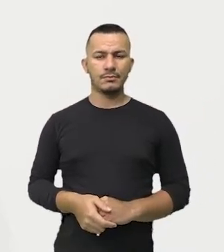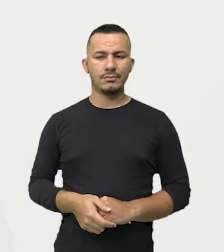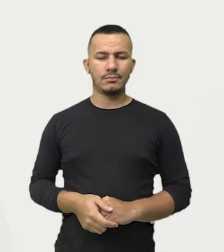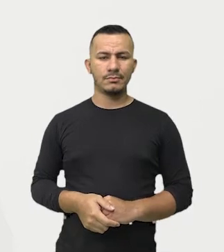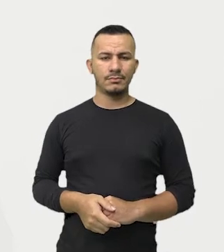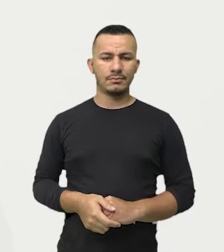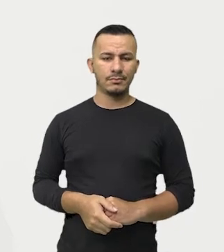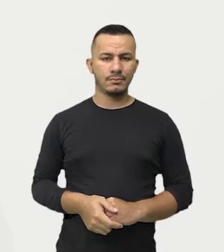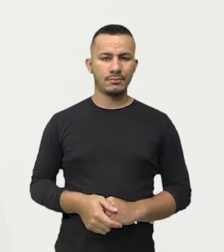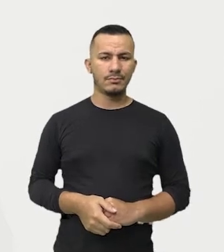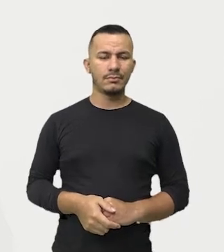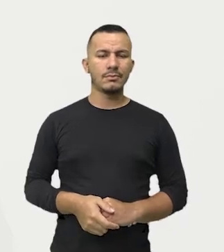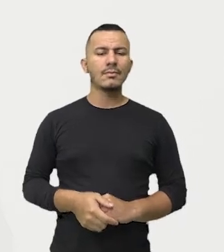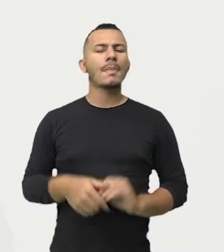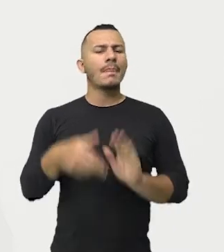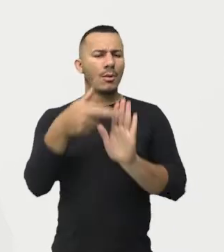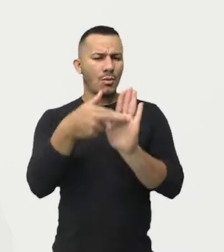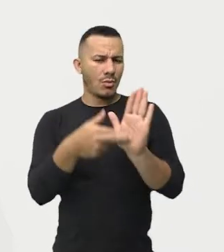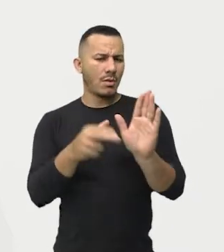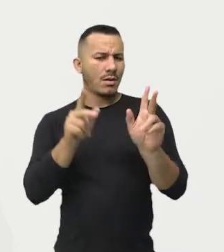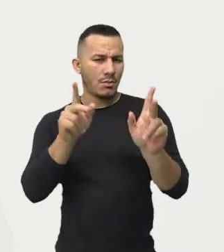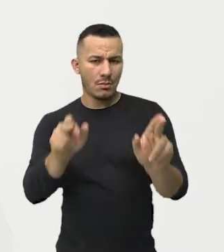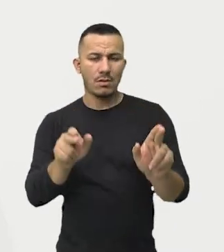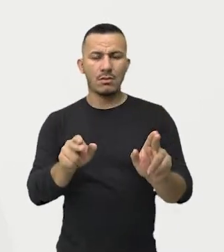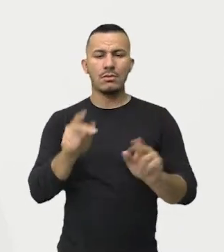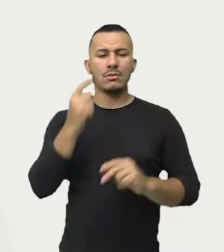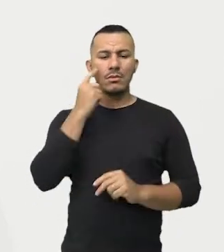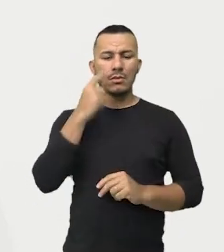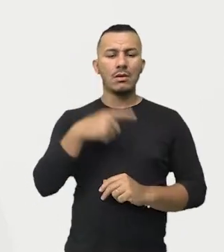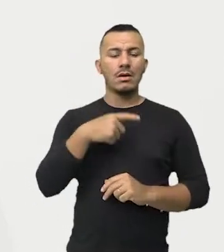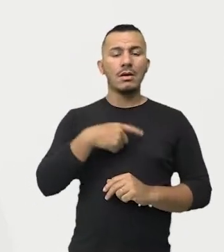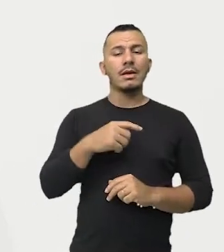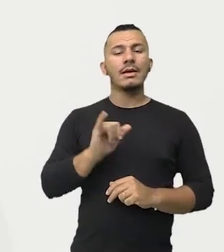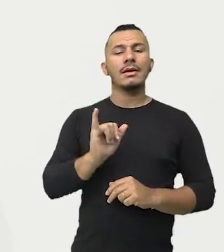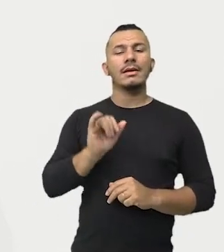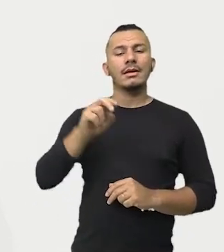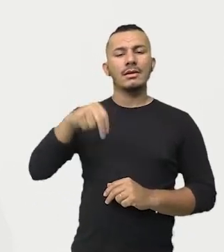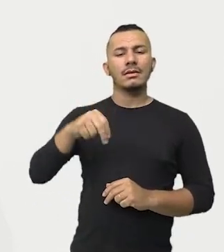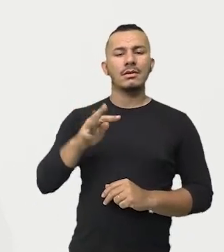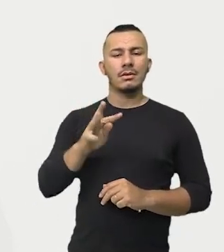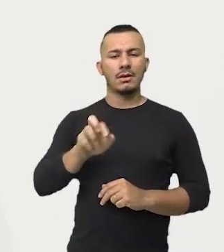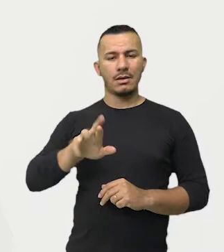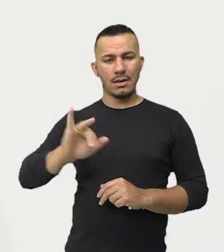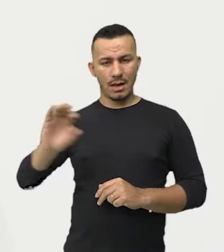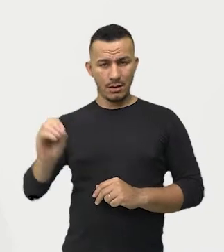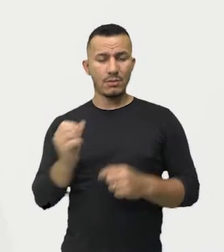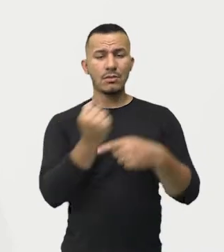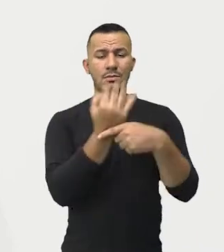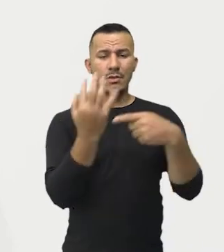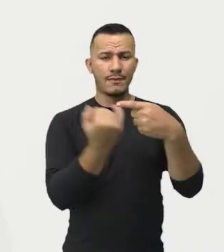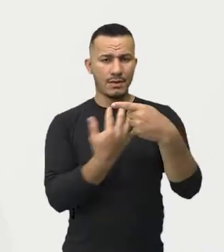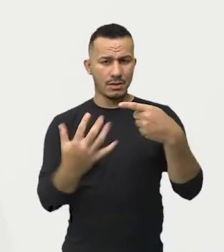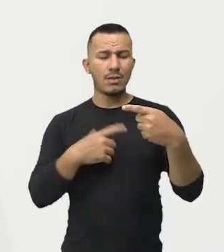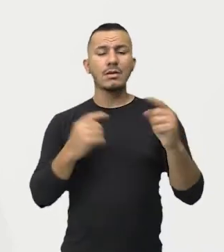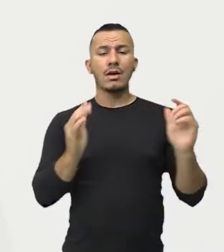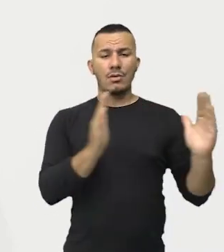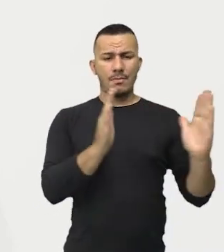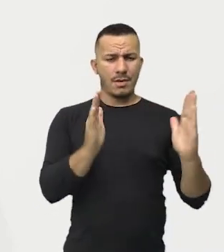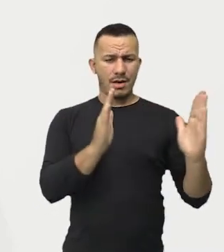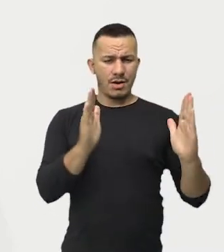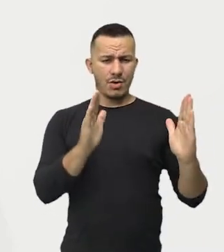Vamos seguir a mesma ideia. A ideia é que é um inteiro, olha só, ela é uma fração que está no